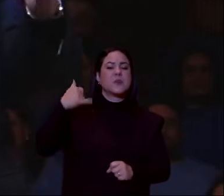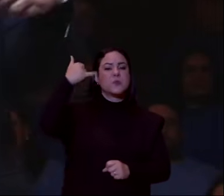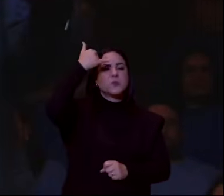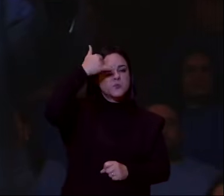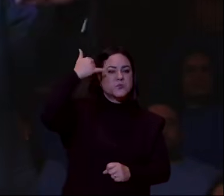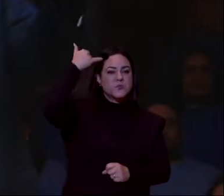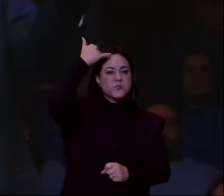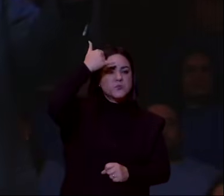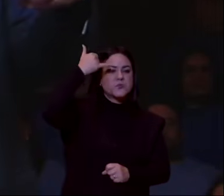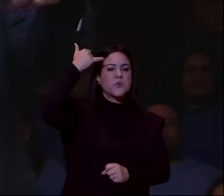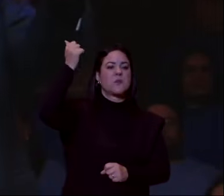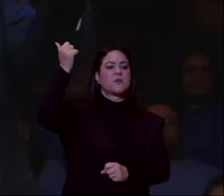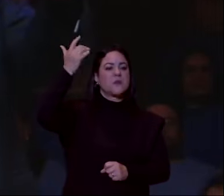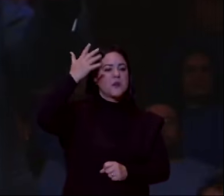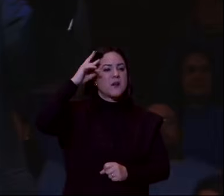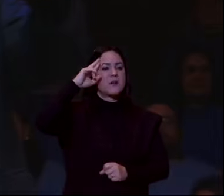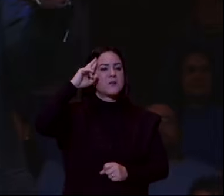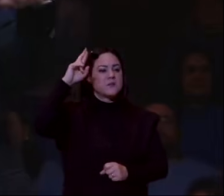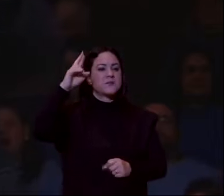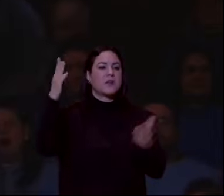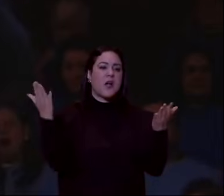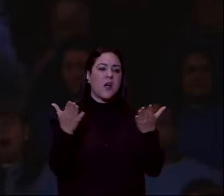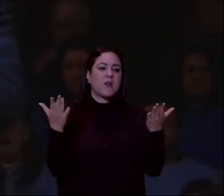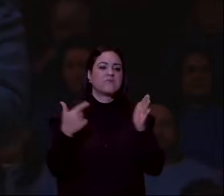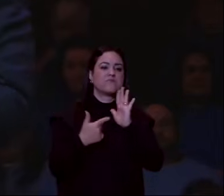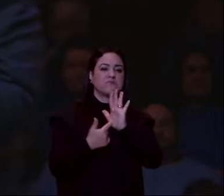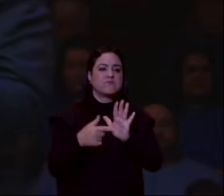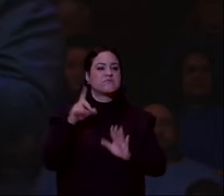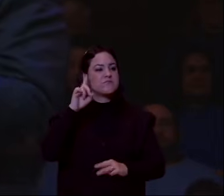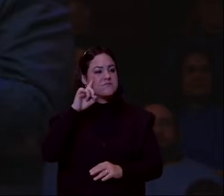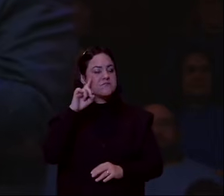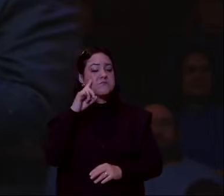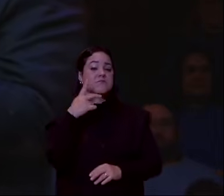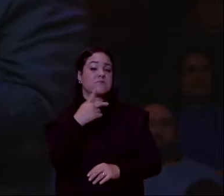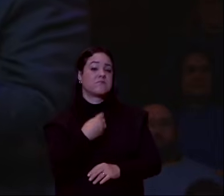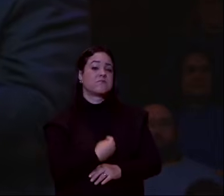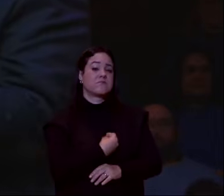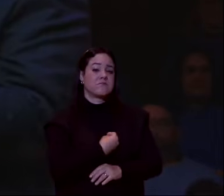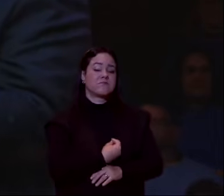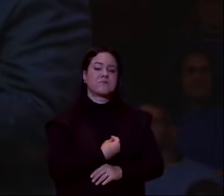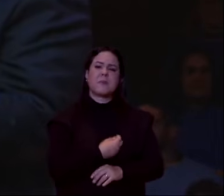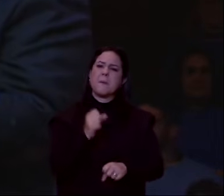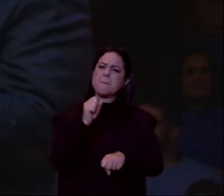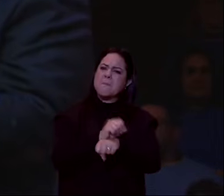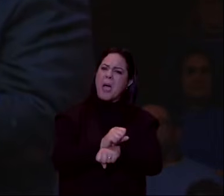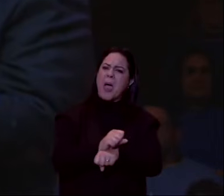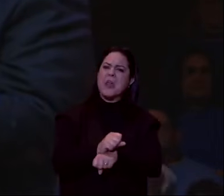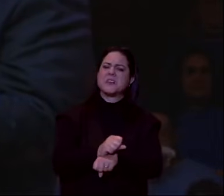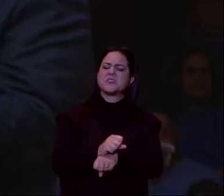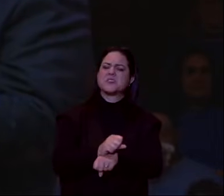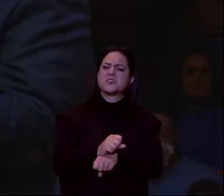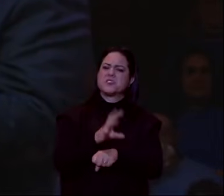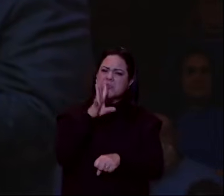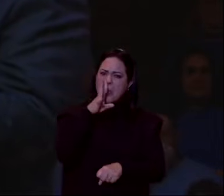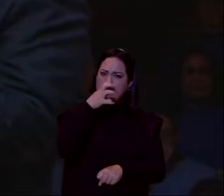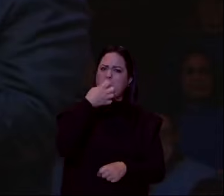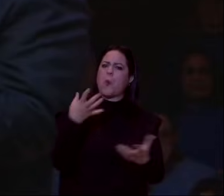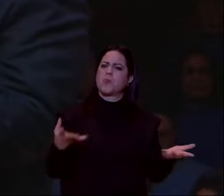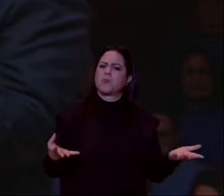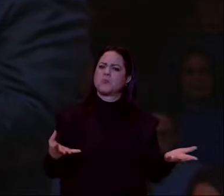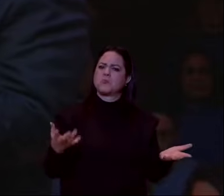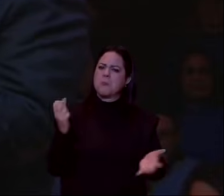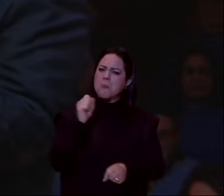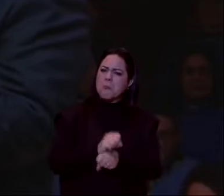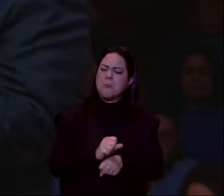Os sinais da graça do Senhor estão aí se revelando cada dia na tua vida, filho. Para de lutar. Para